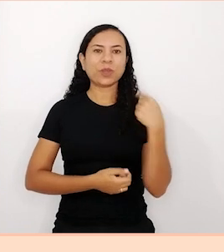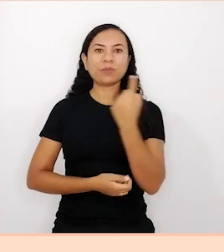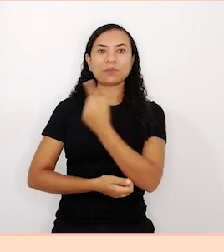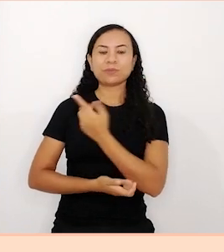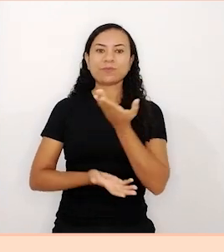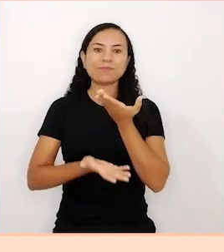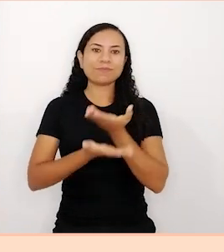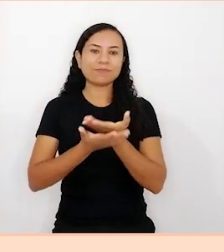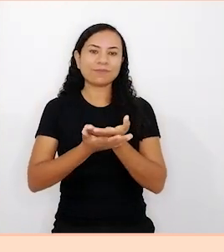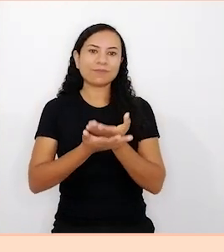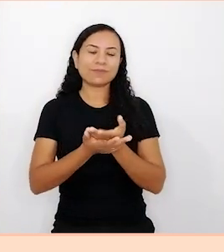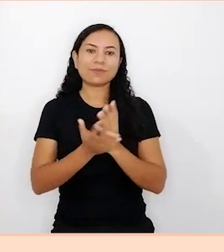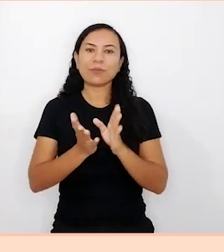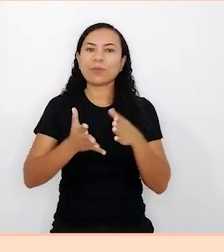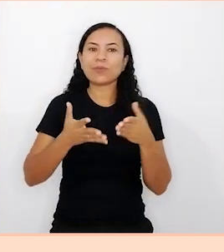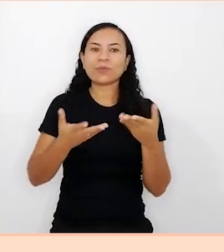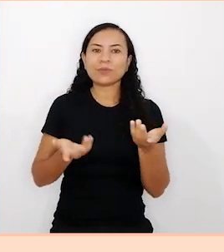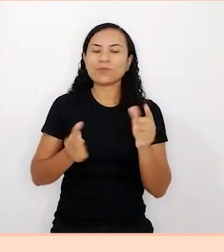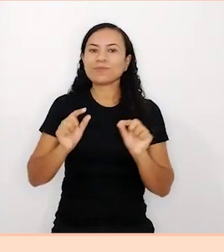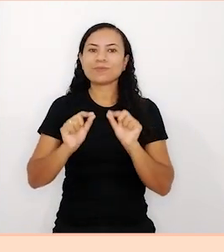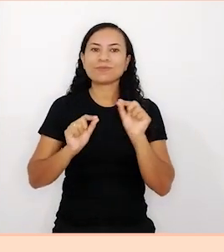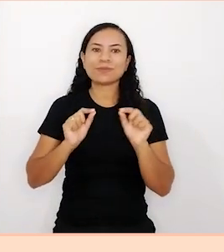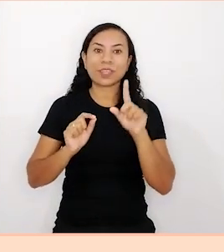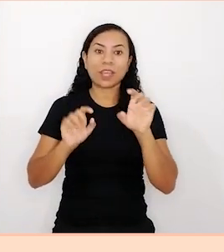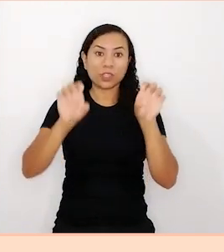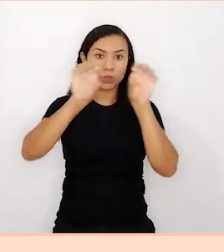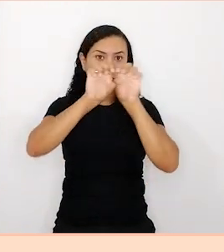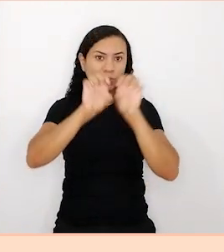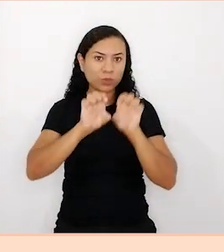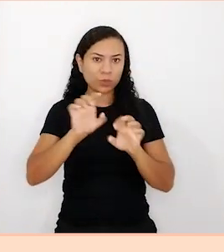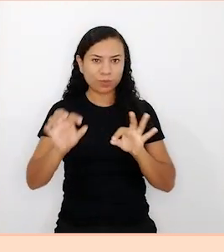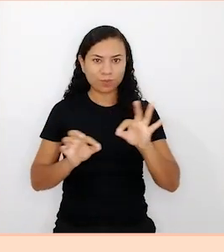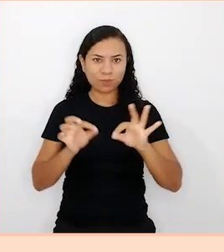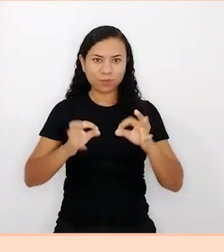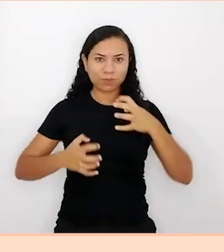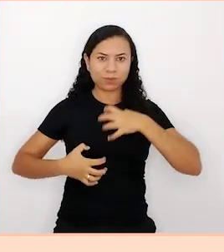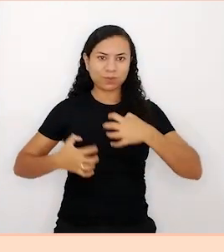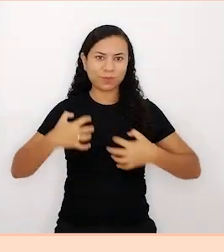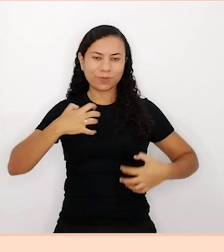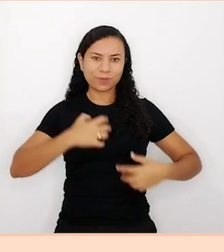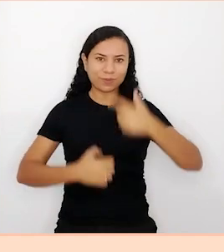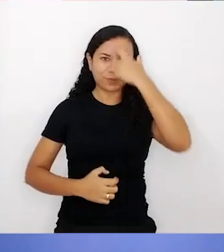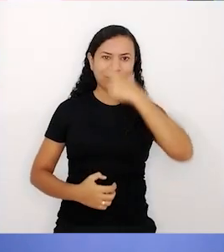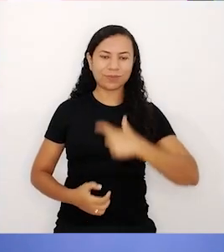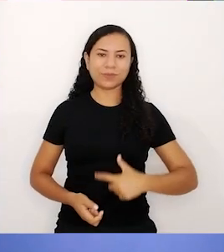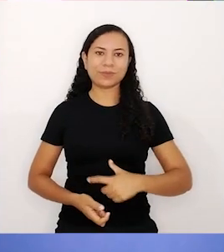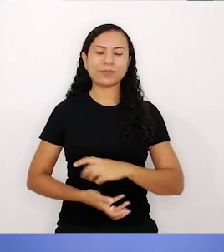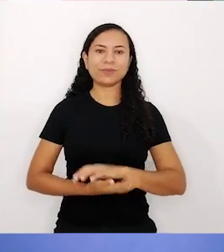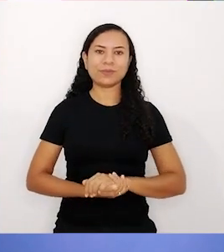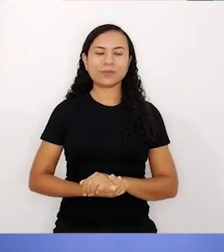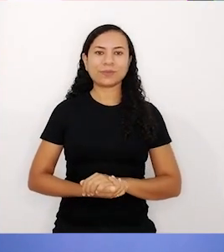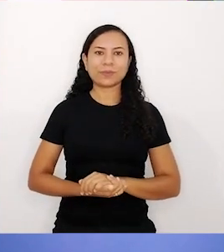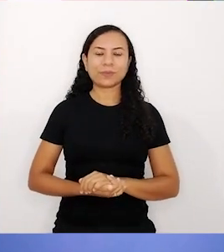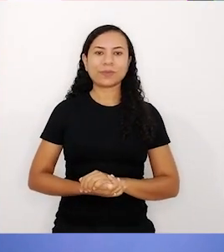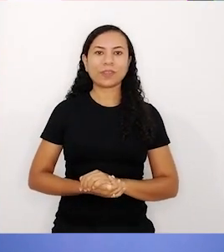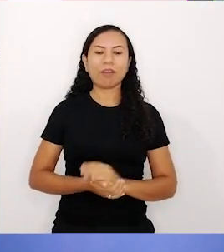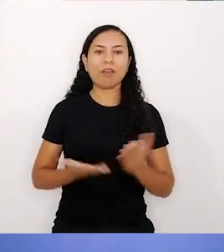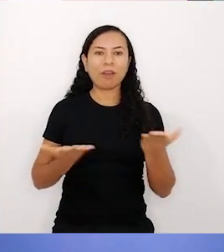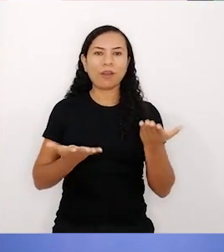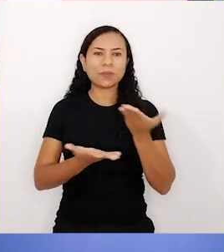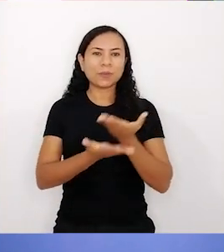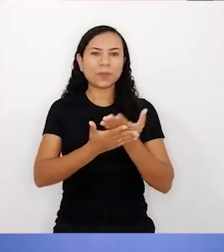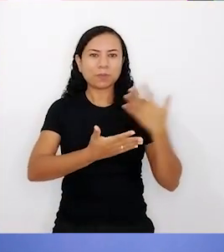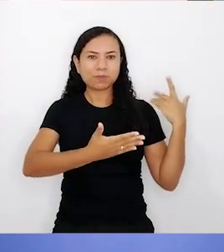estudar então a forma, estrutura e funcionamento dos órgãos do nosso corpo. Essa é uma aula